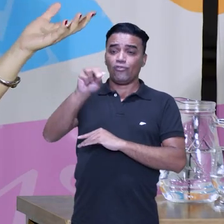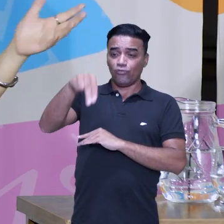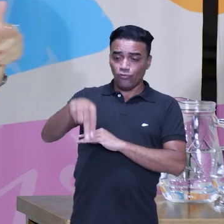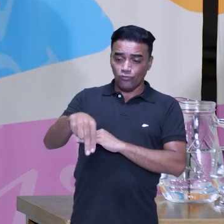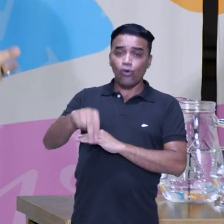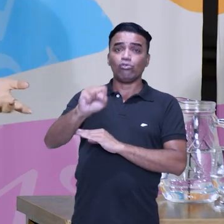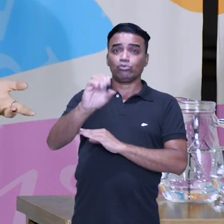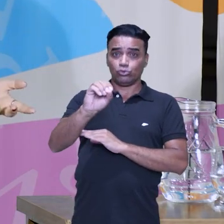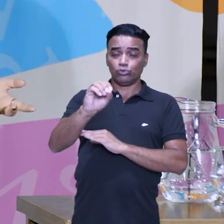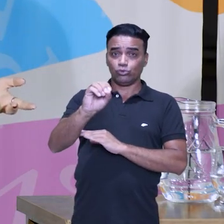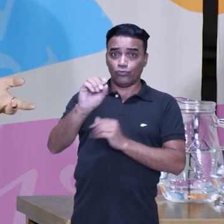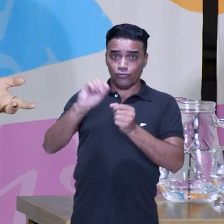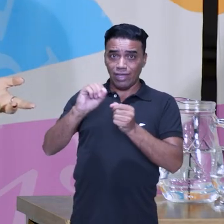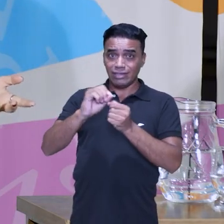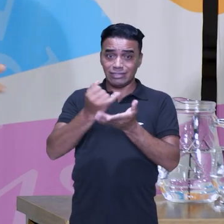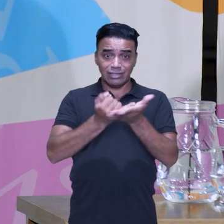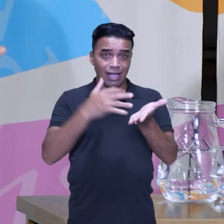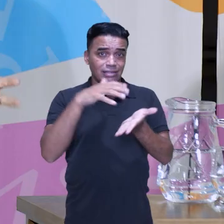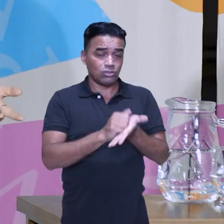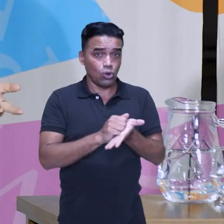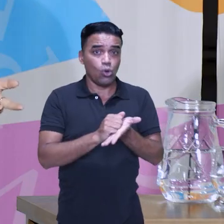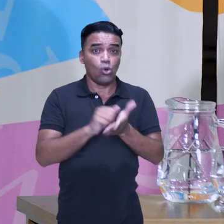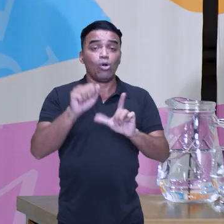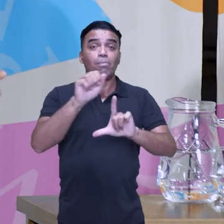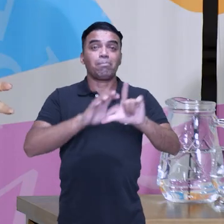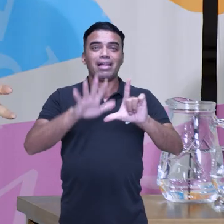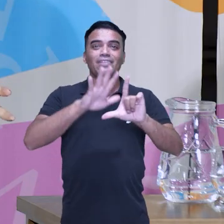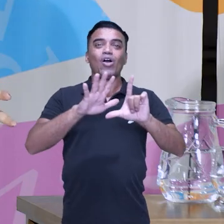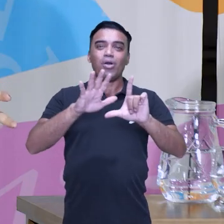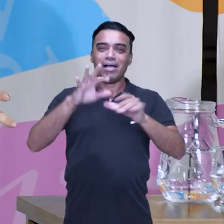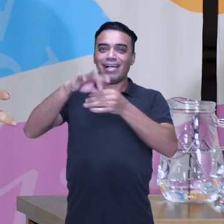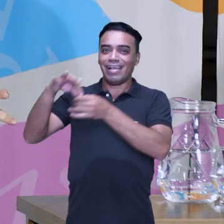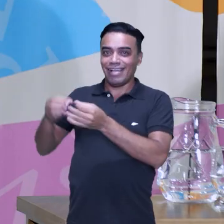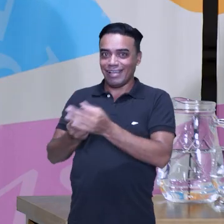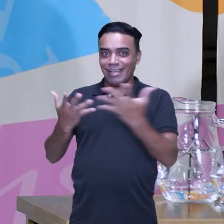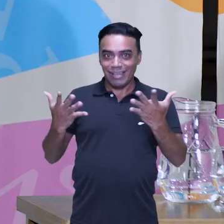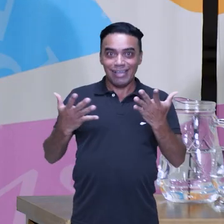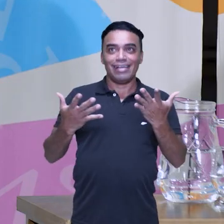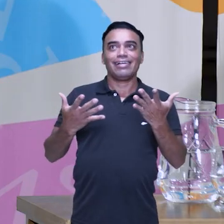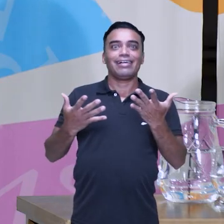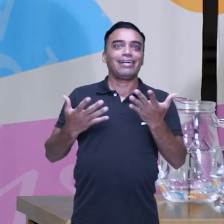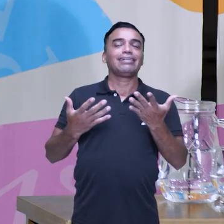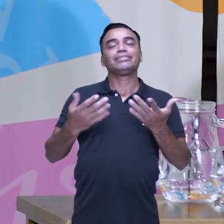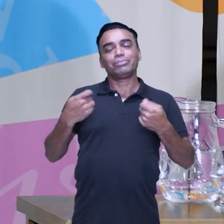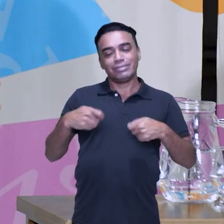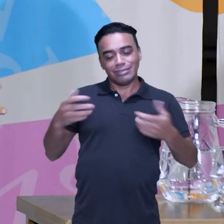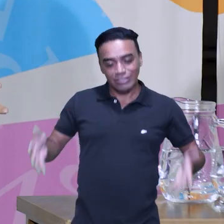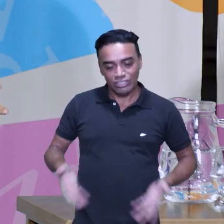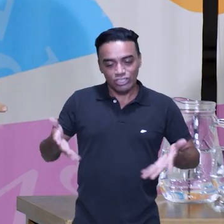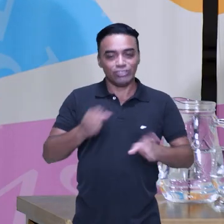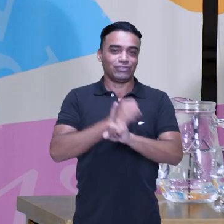e cadastrou esse projeto do Muros Invisíveis na plataforma, isso também não seria possível. Então, tem que ter um incentivo